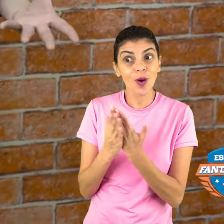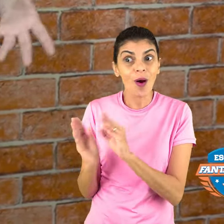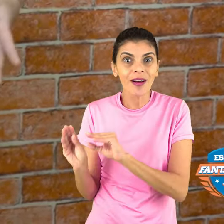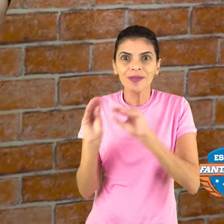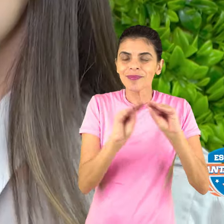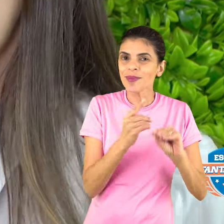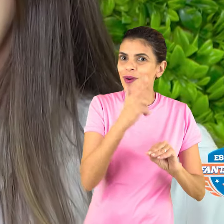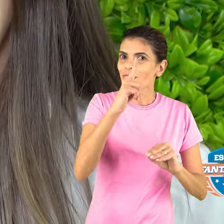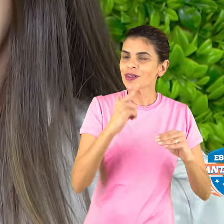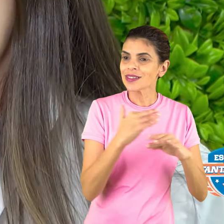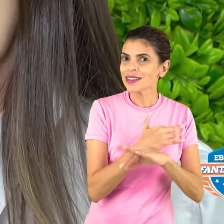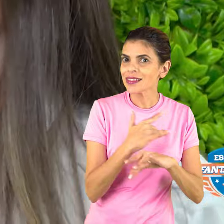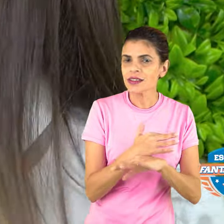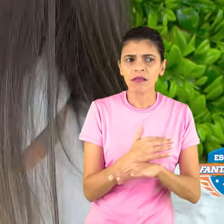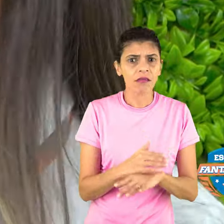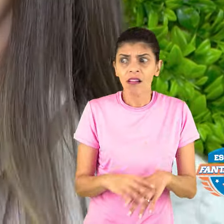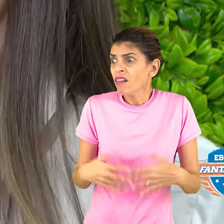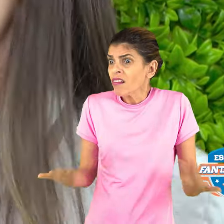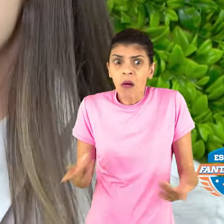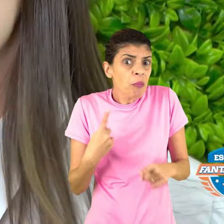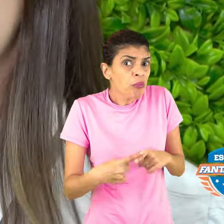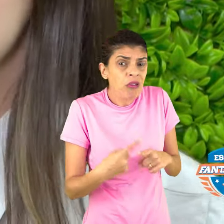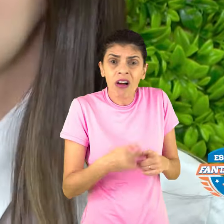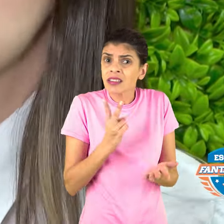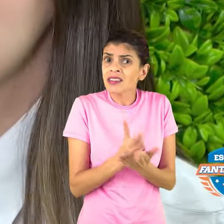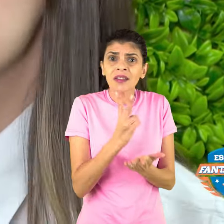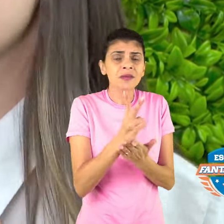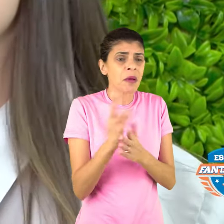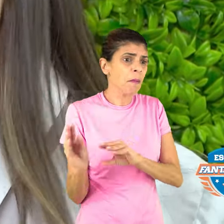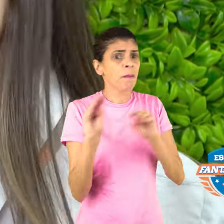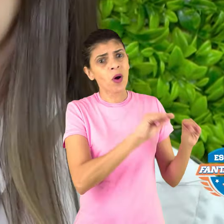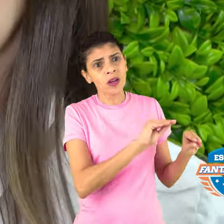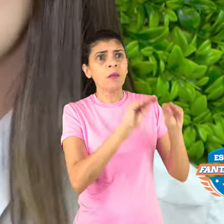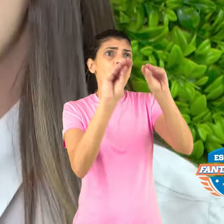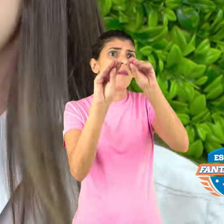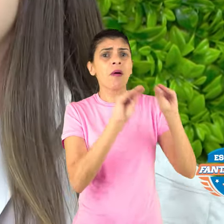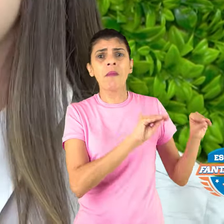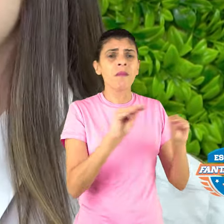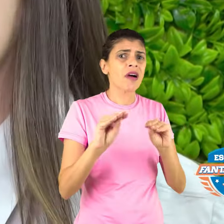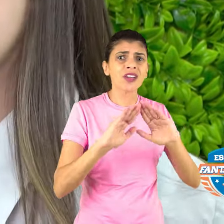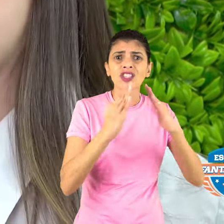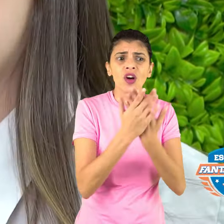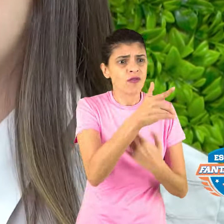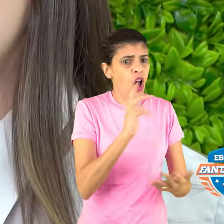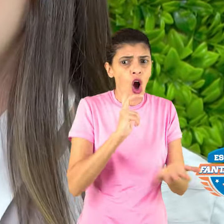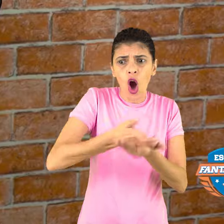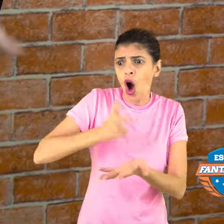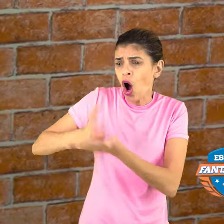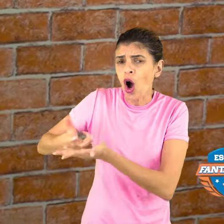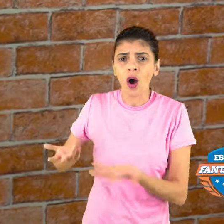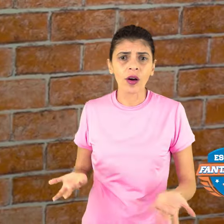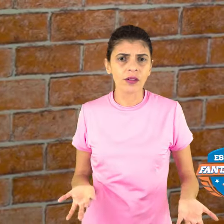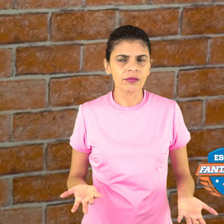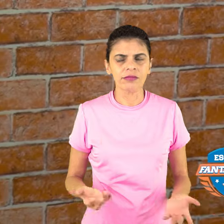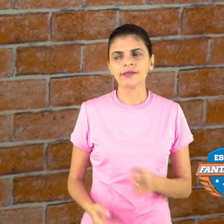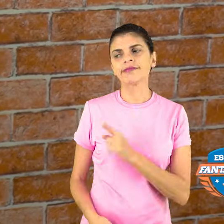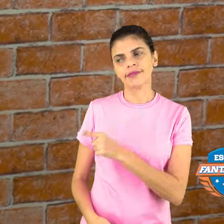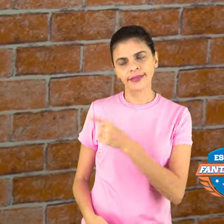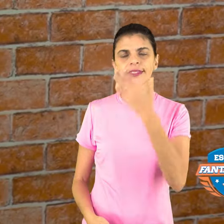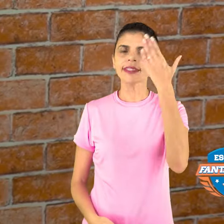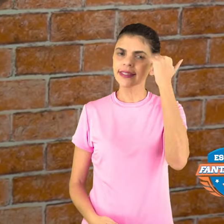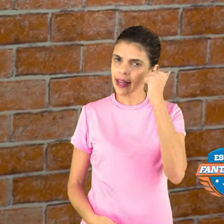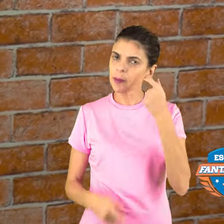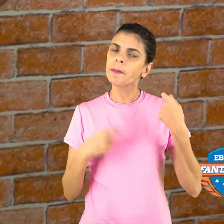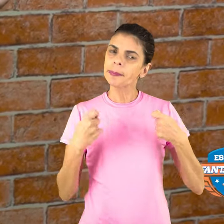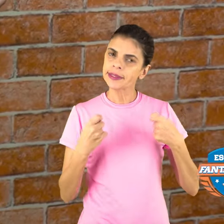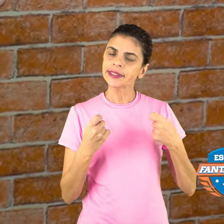outra cidade. E daí? Por que a gente sempre tem que se mudar pra cidade das escolas que vocês compram? Você sabe que a gente